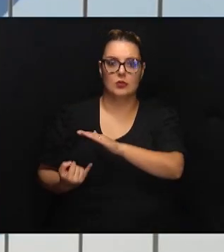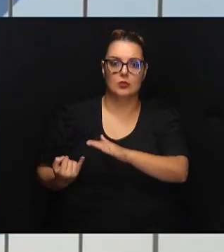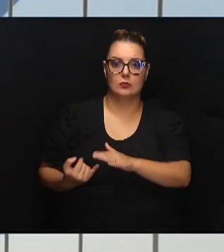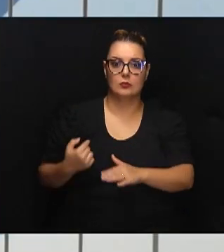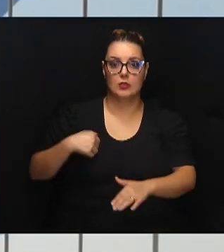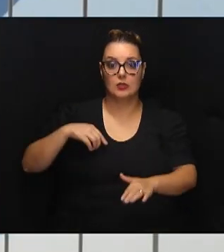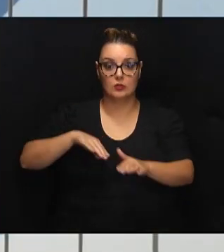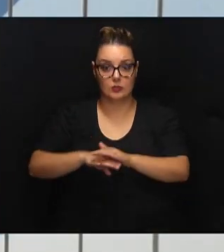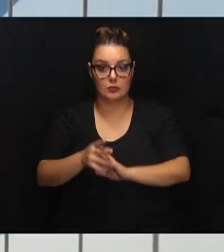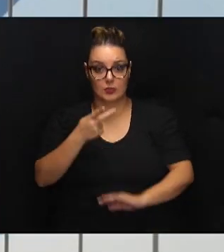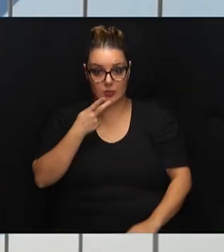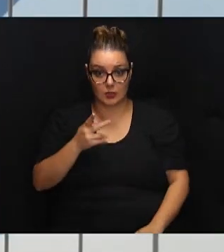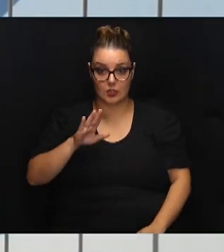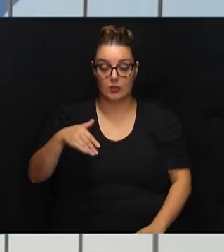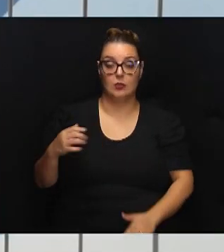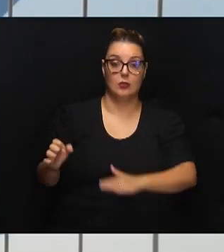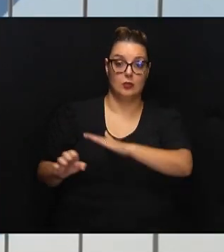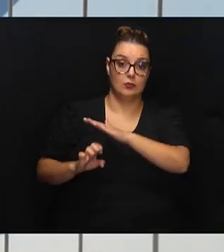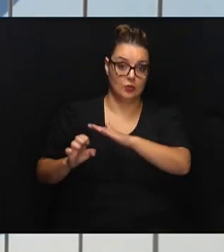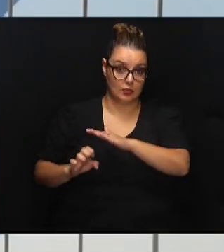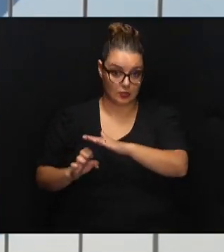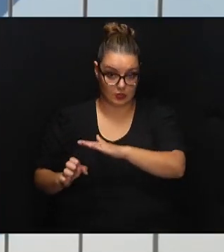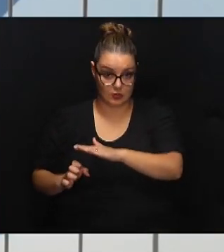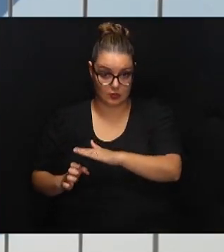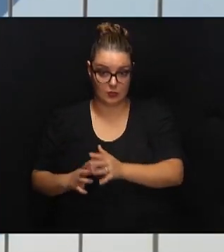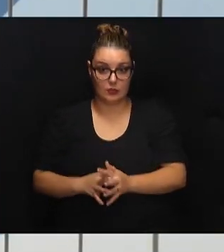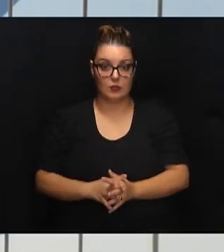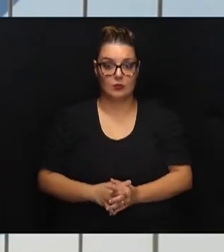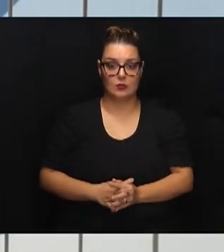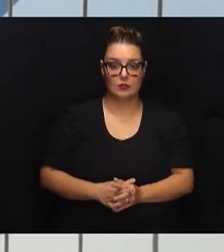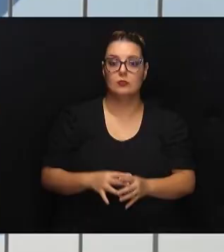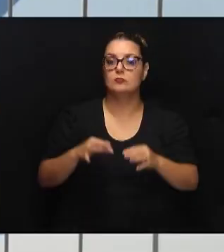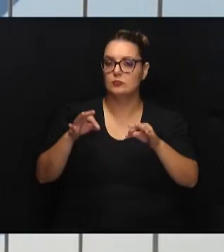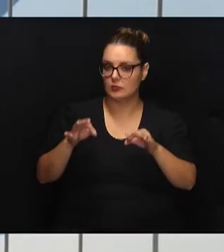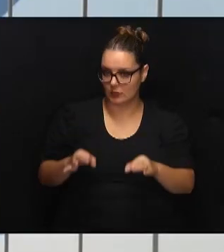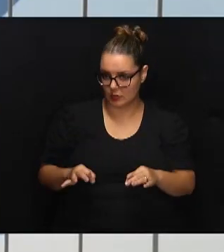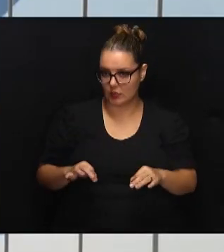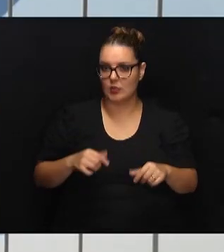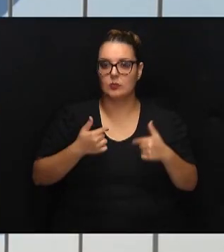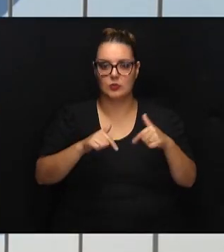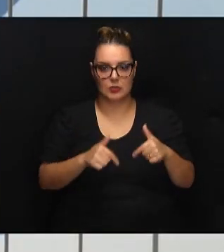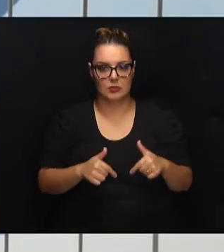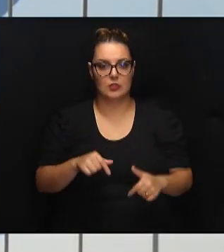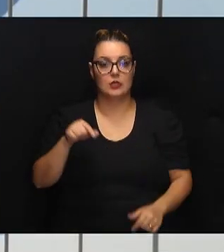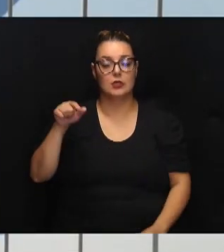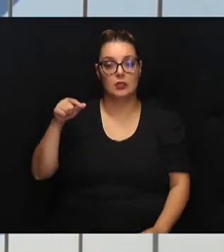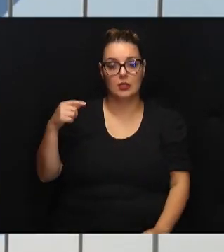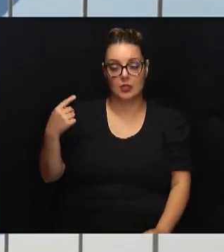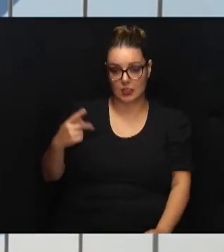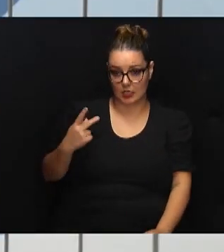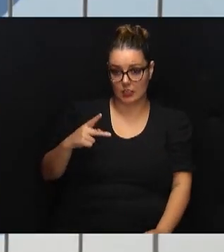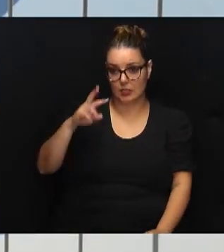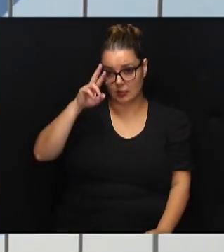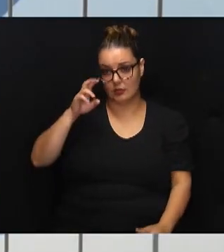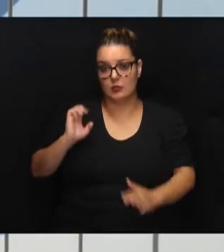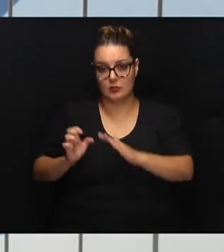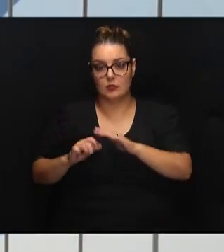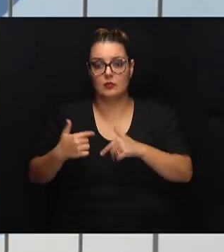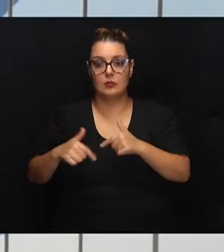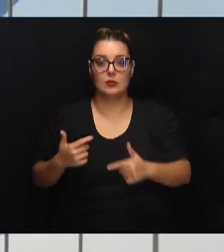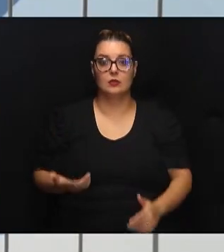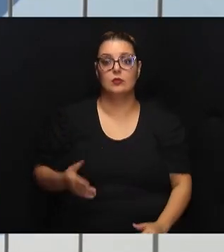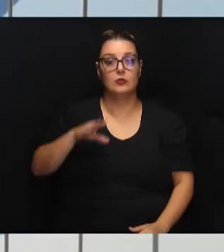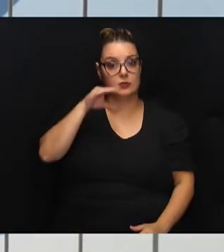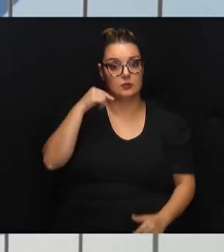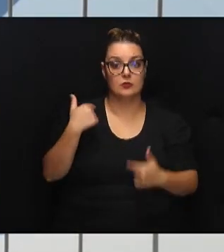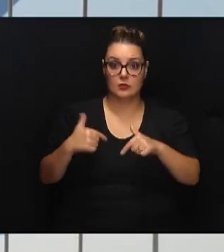costumo falar que quando a empresa ela faz tudo certo para o trabalhador, ele trabalha com mais vontade, ele vai